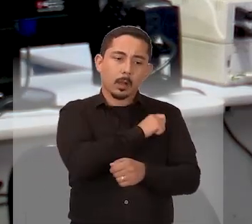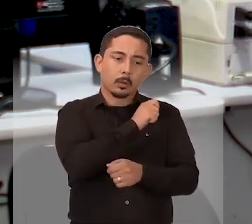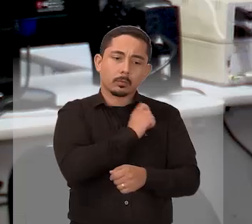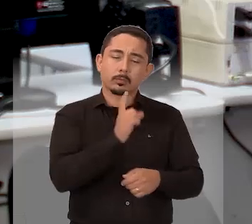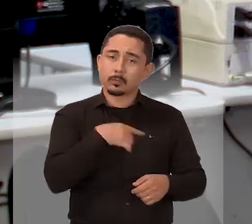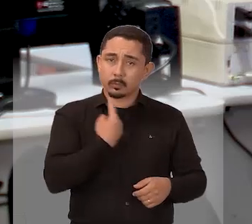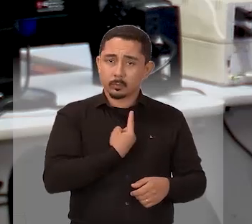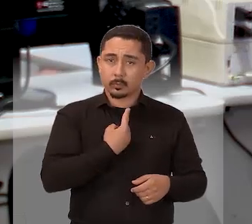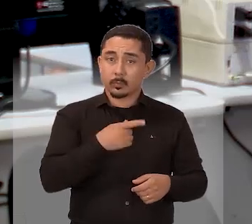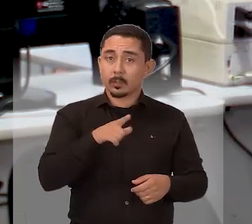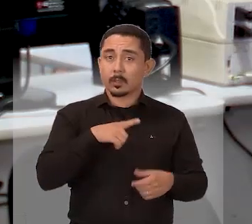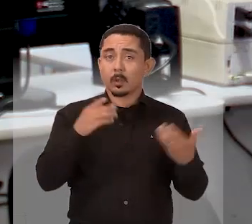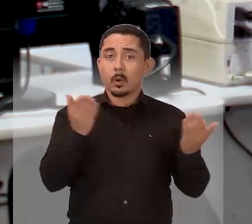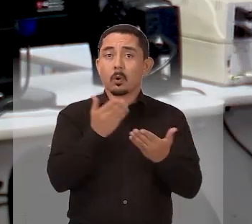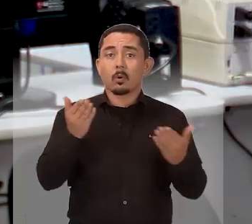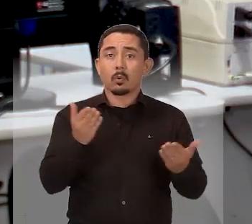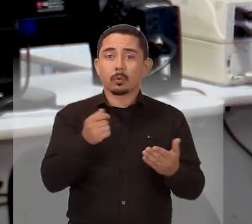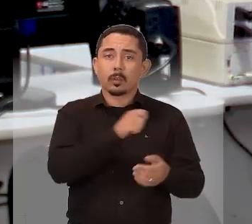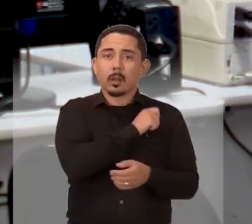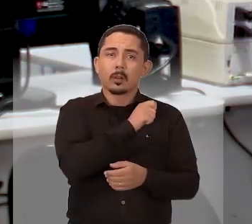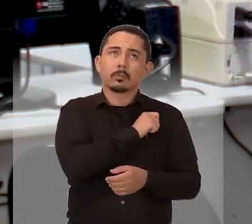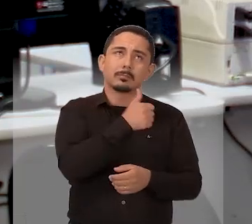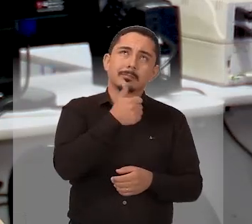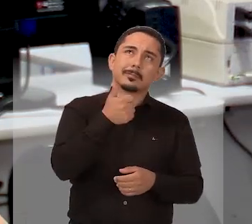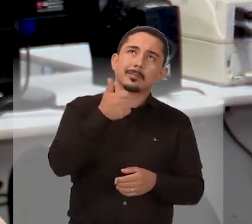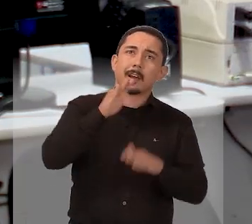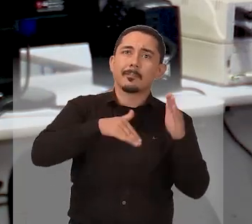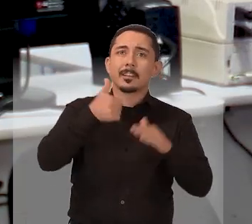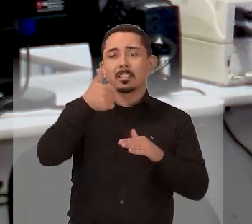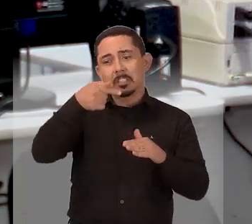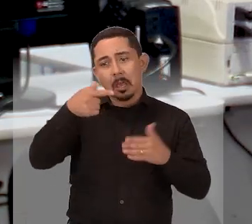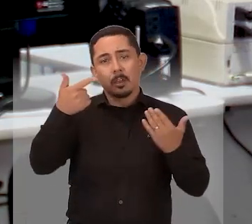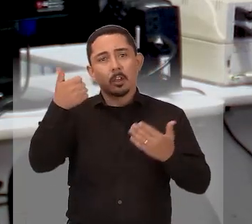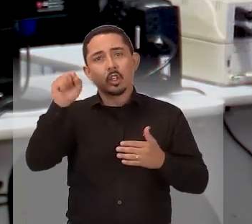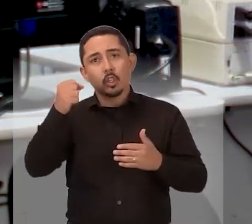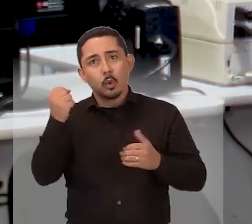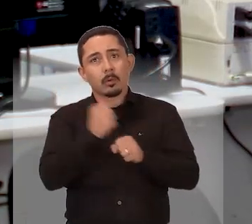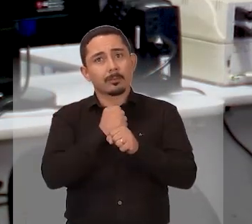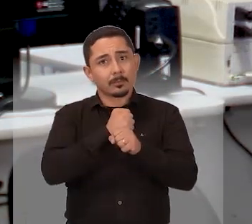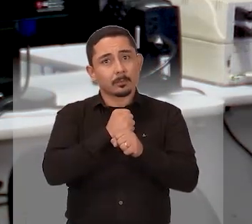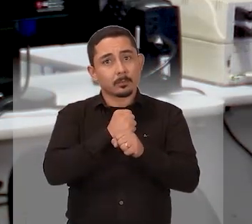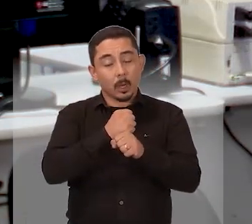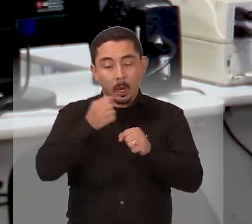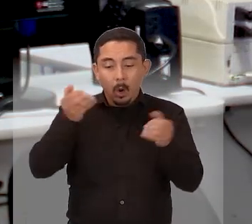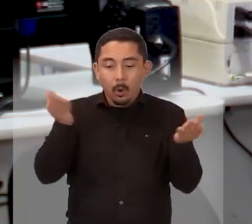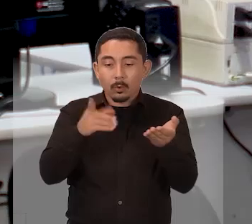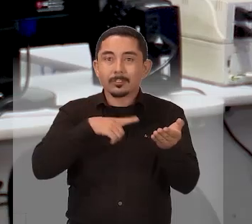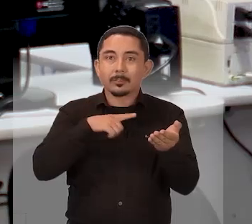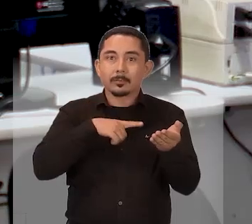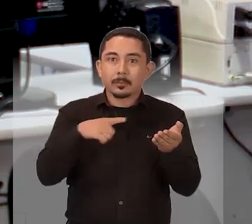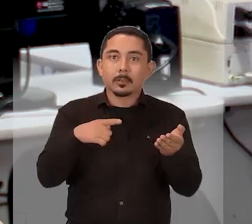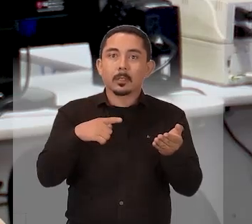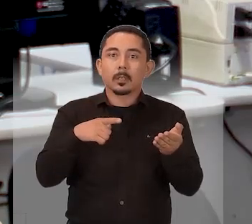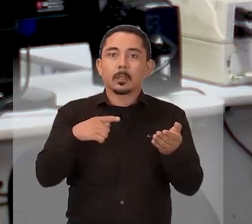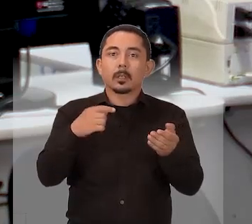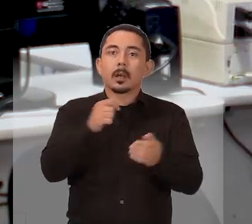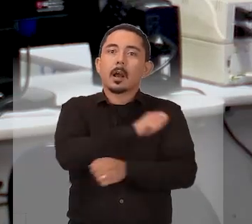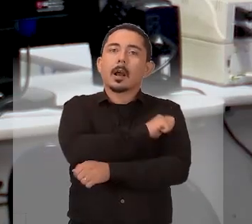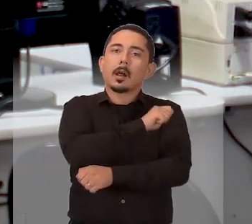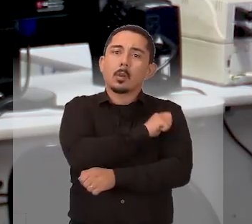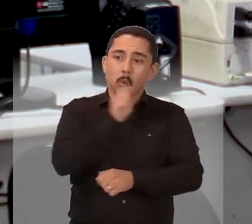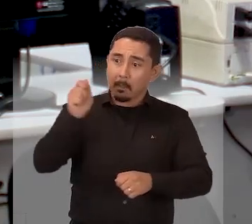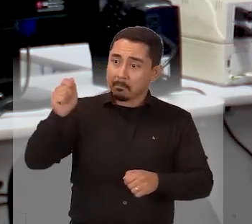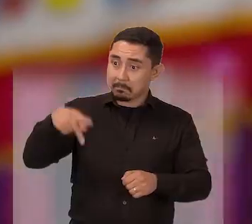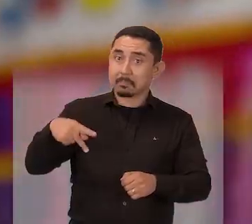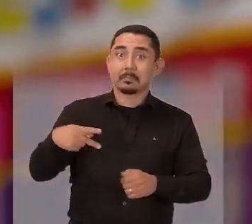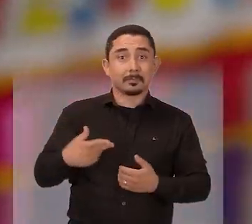nossos e temos hoje alunos que já estão há 17 anos, 18 anos. Esse ano nós tivemos a primeira aluna que foi aposentada mesmo por tempo de serviço,